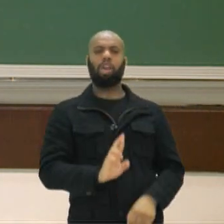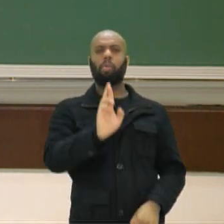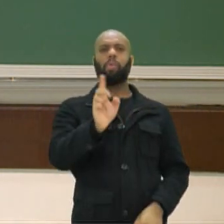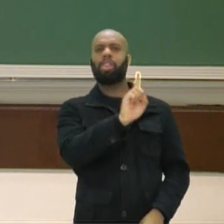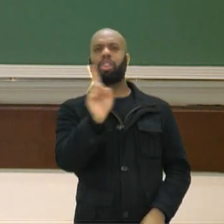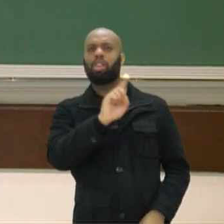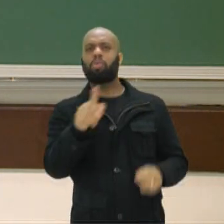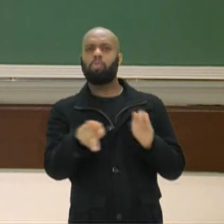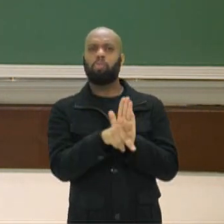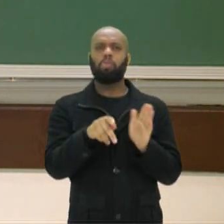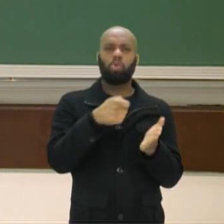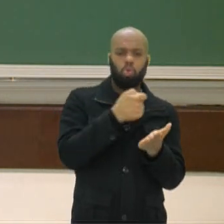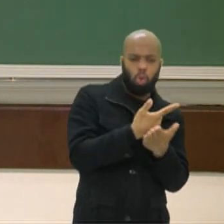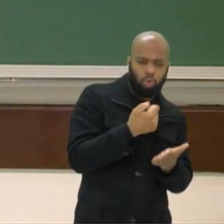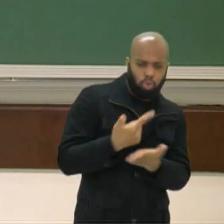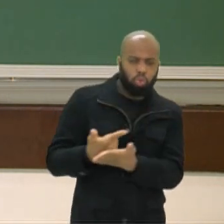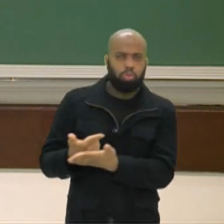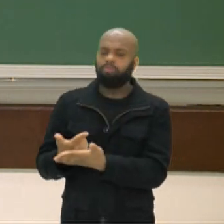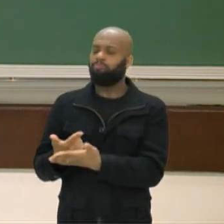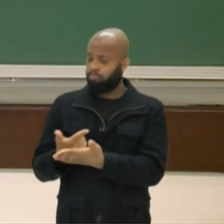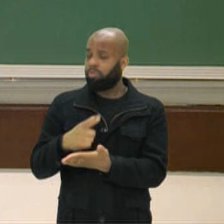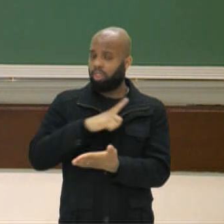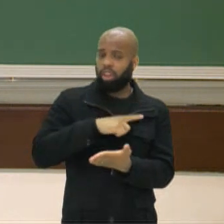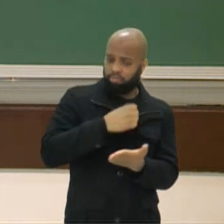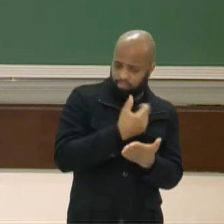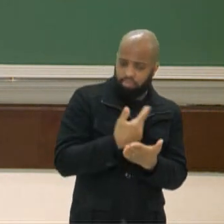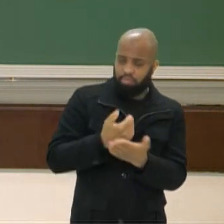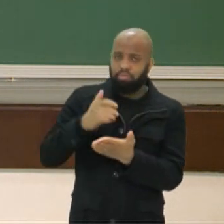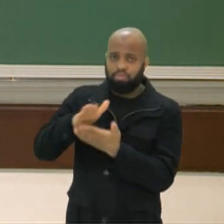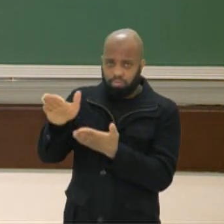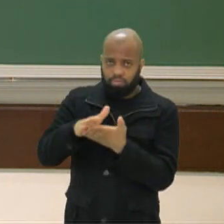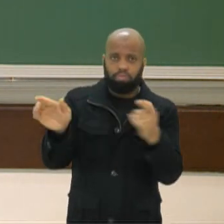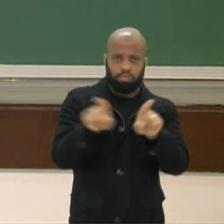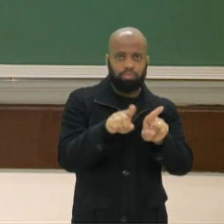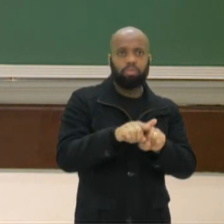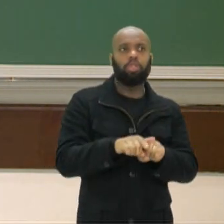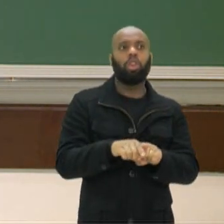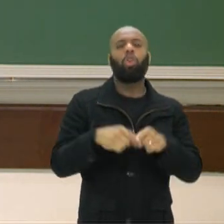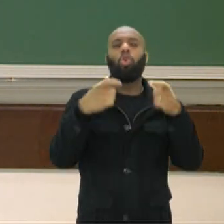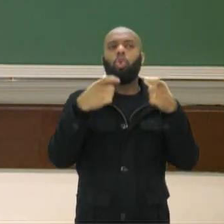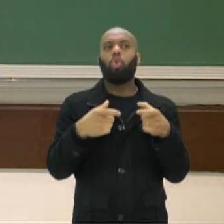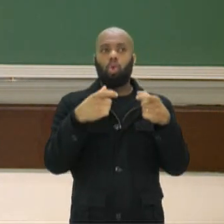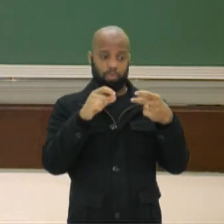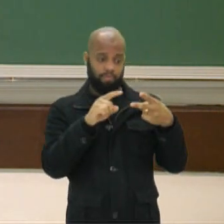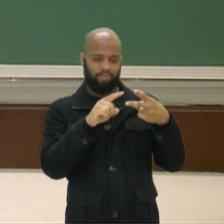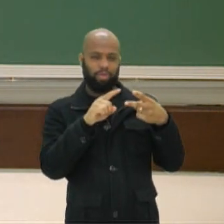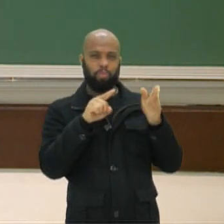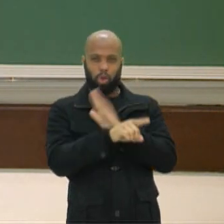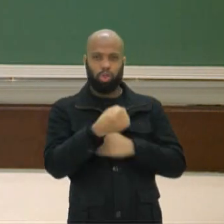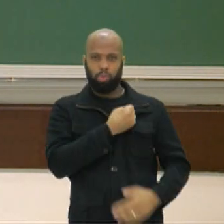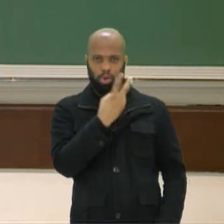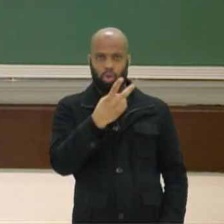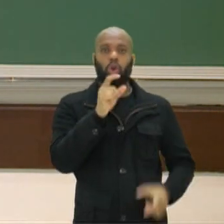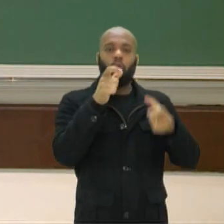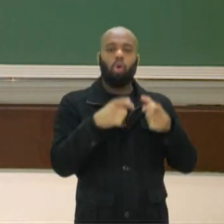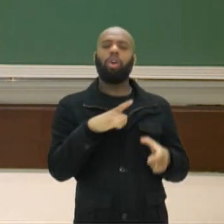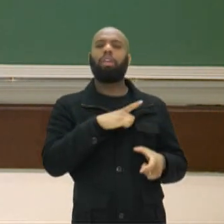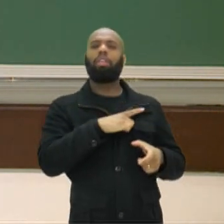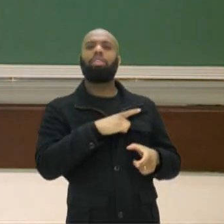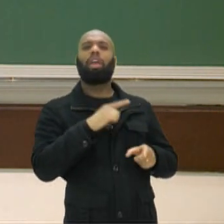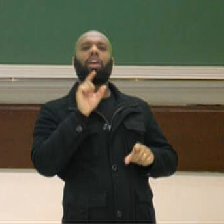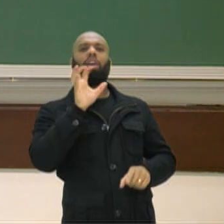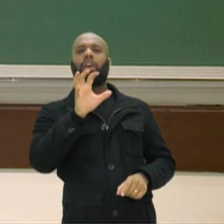real consumo. Não, muito pelo contrário, né? E onde que a gente pode encontrar esse tipo de texto? On magazines,